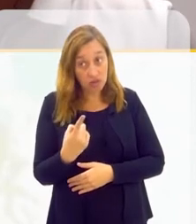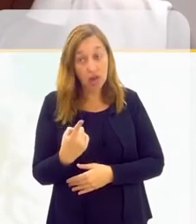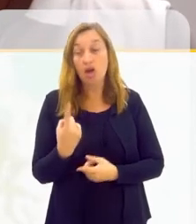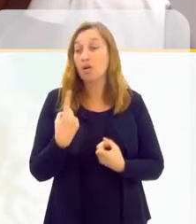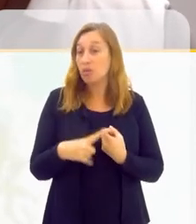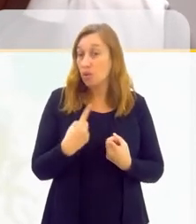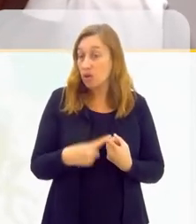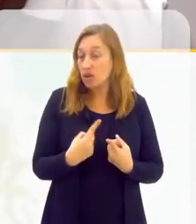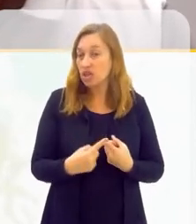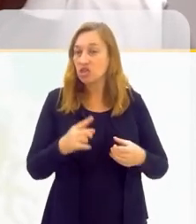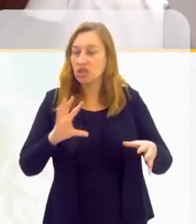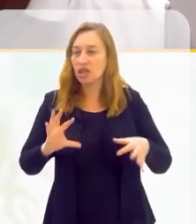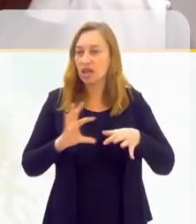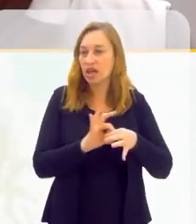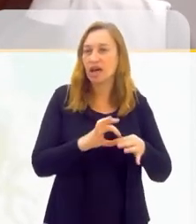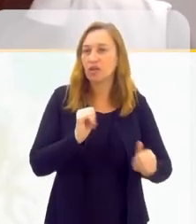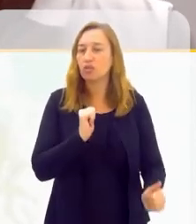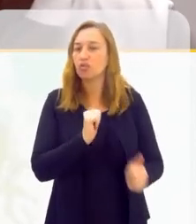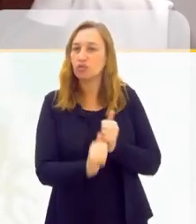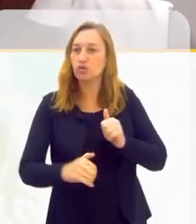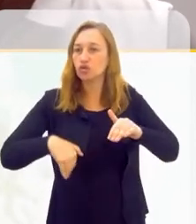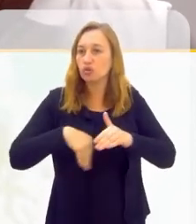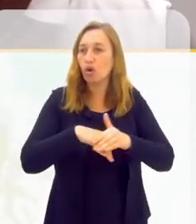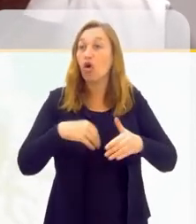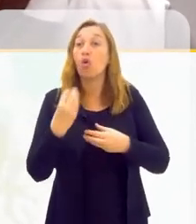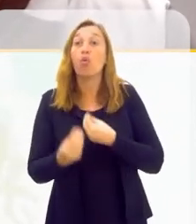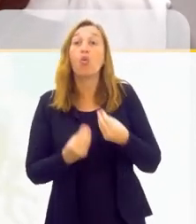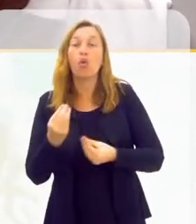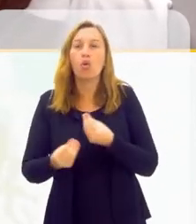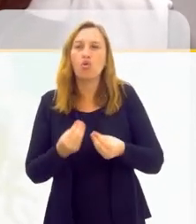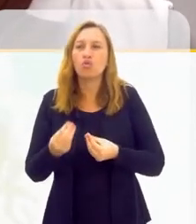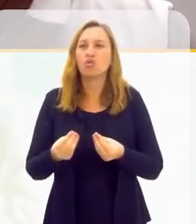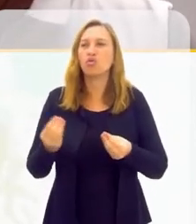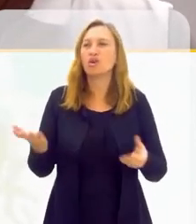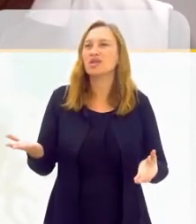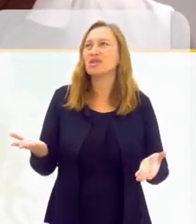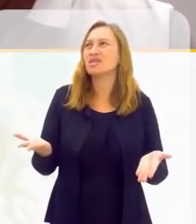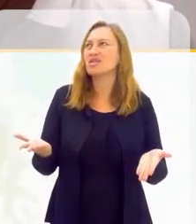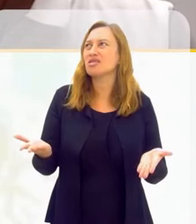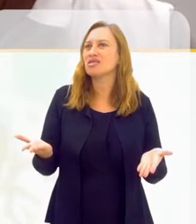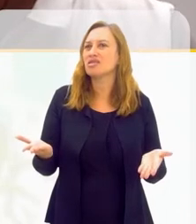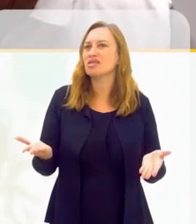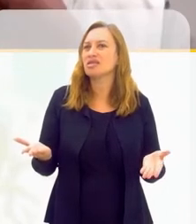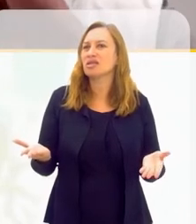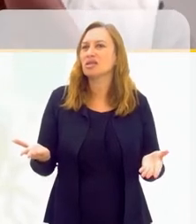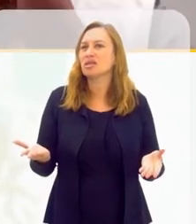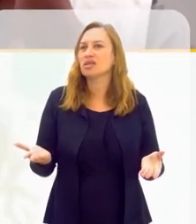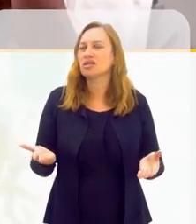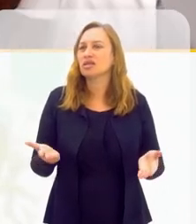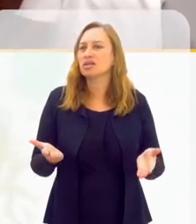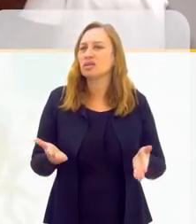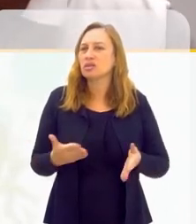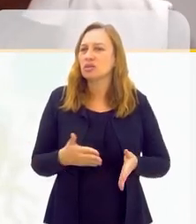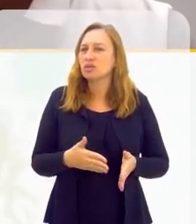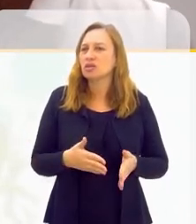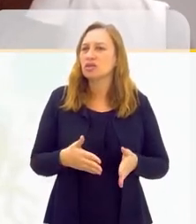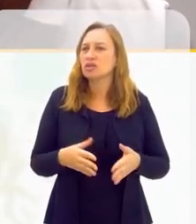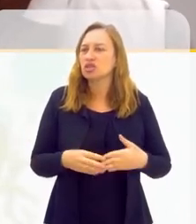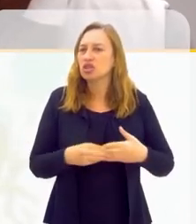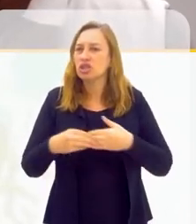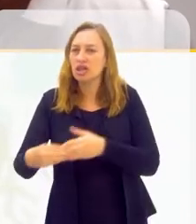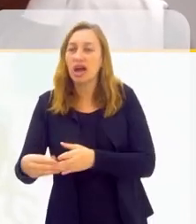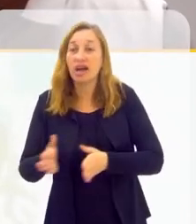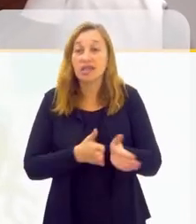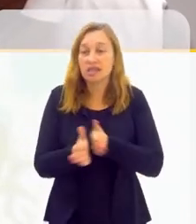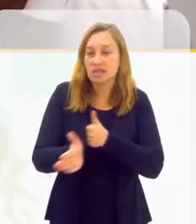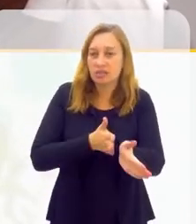vê muito porque a gente é muito ligado em futebol. Como é que foi esse processo de levar acessibilidade para o